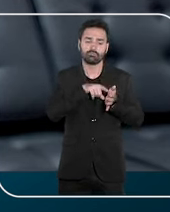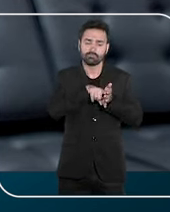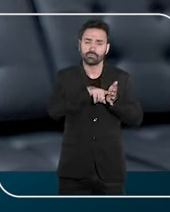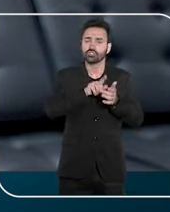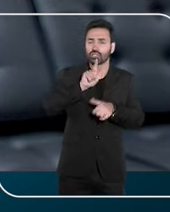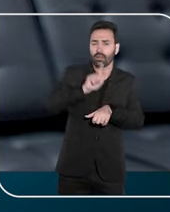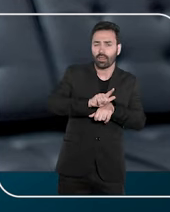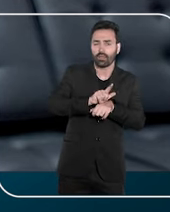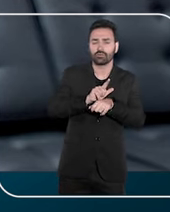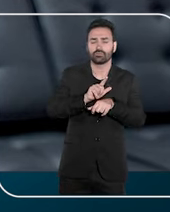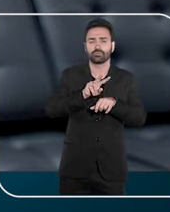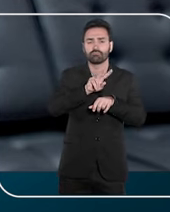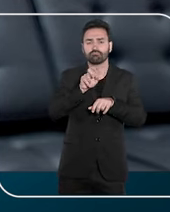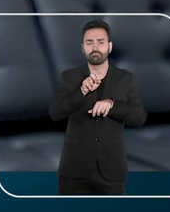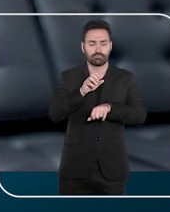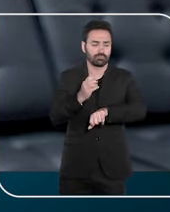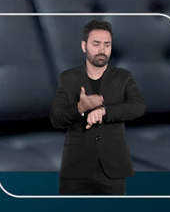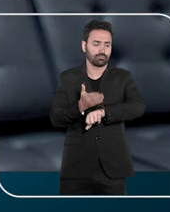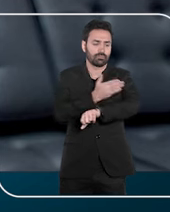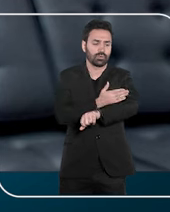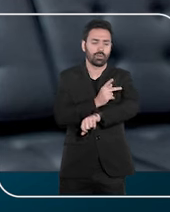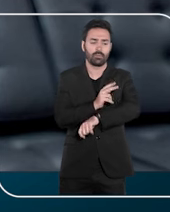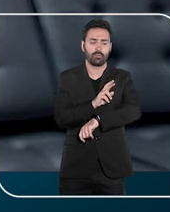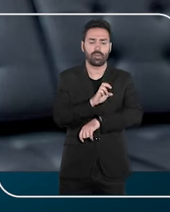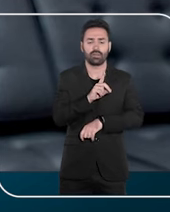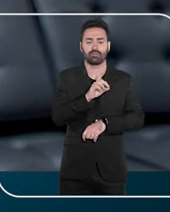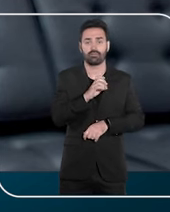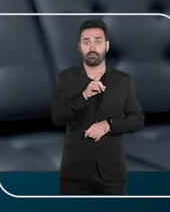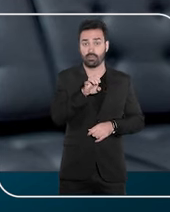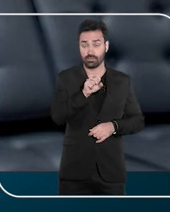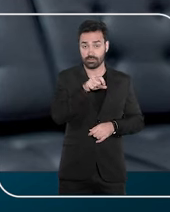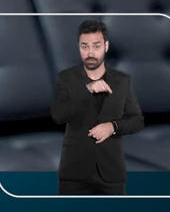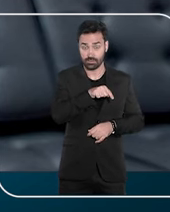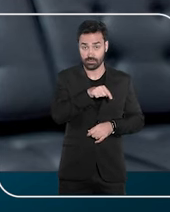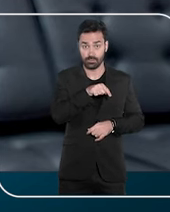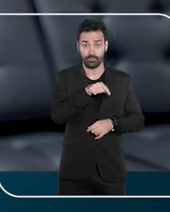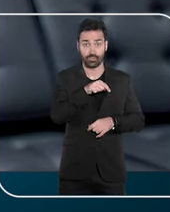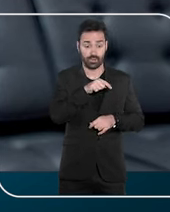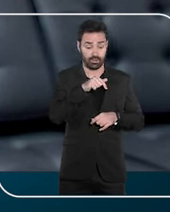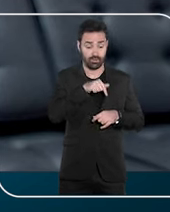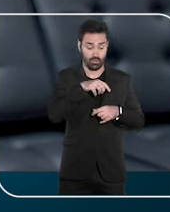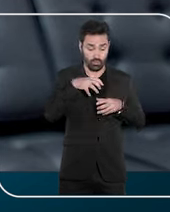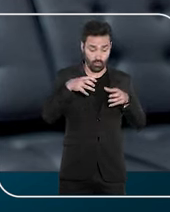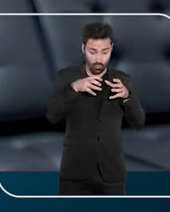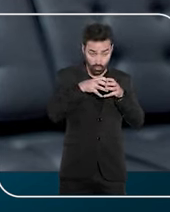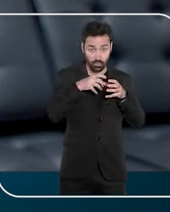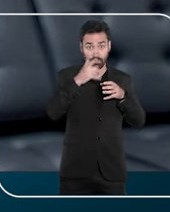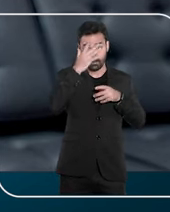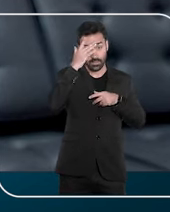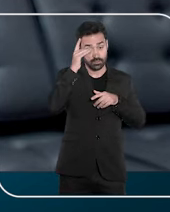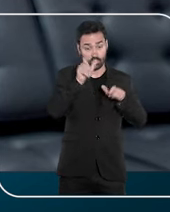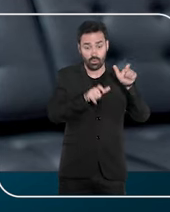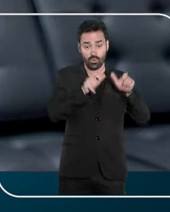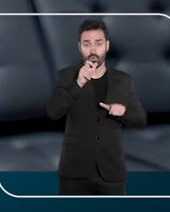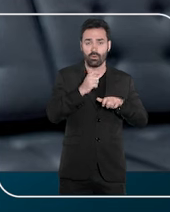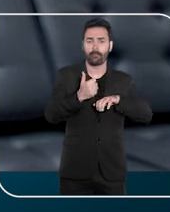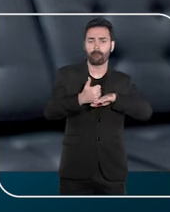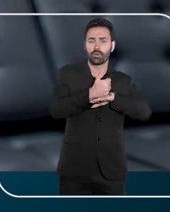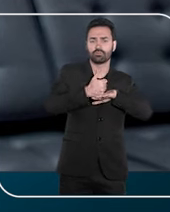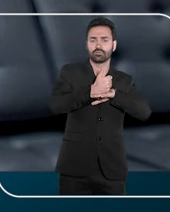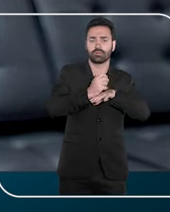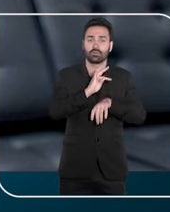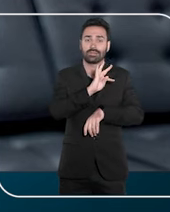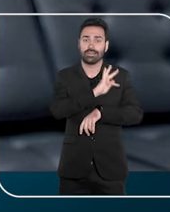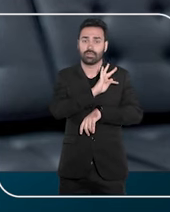coletivas, e que é um núcleo com um corpo técnico altamente qualificado, né, pessoas da mais